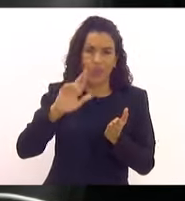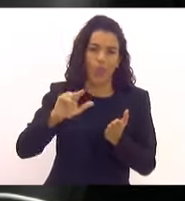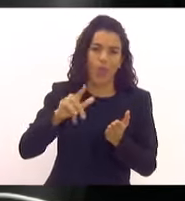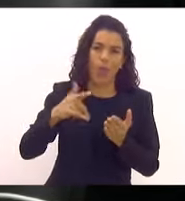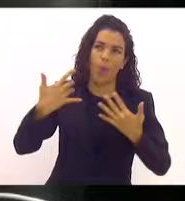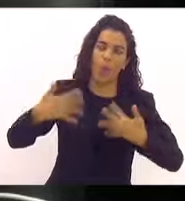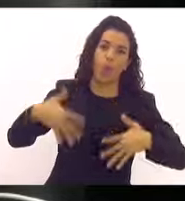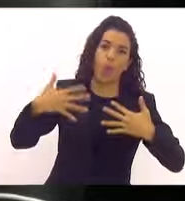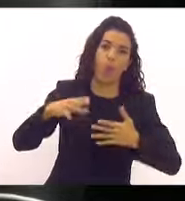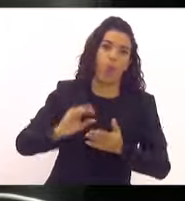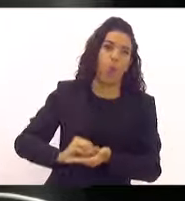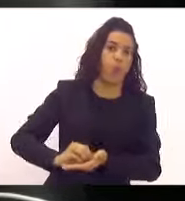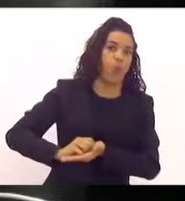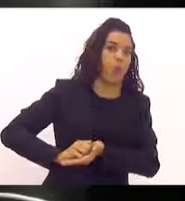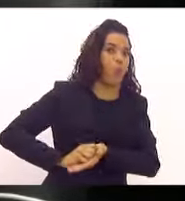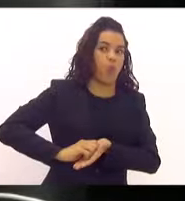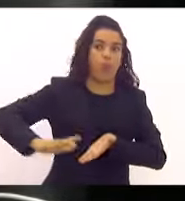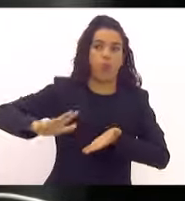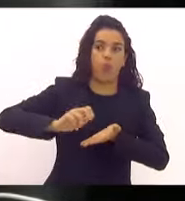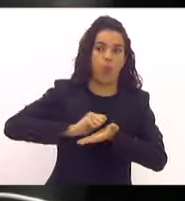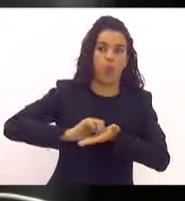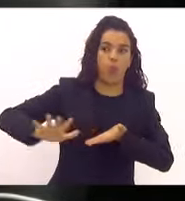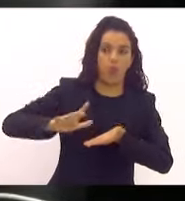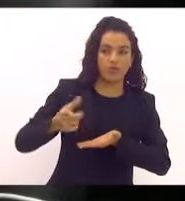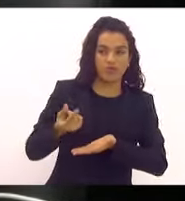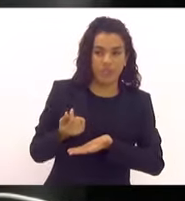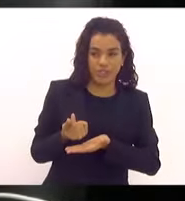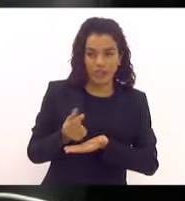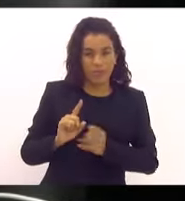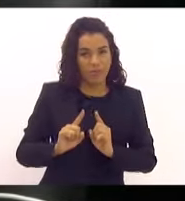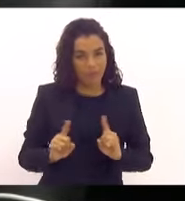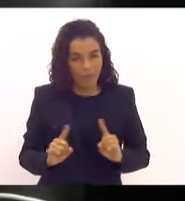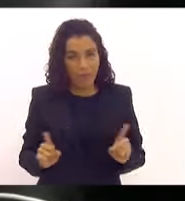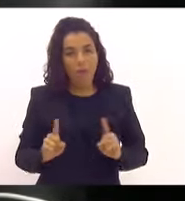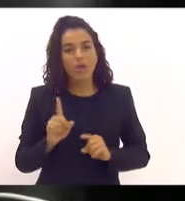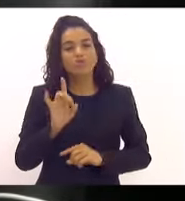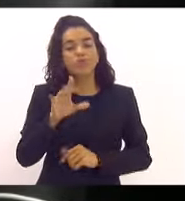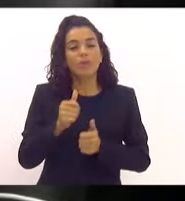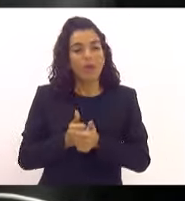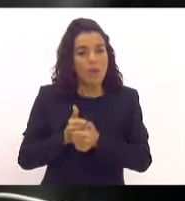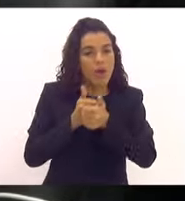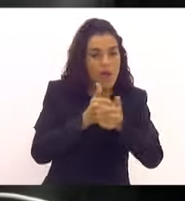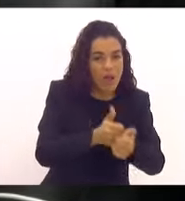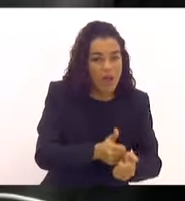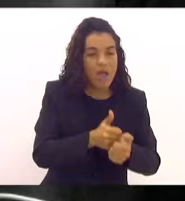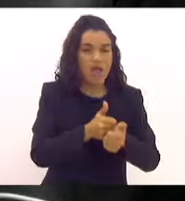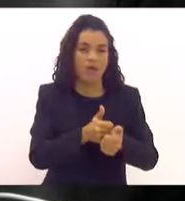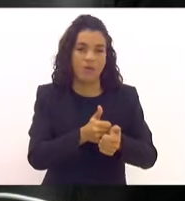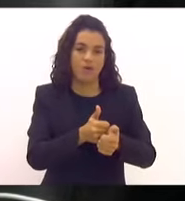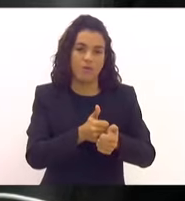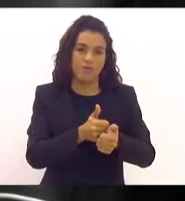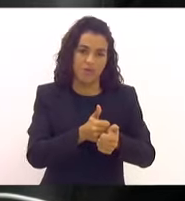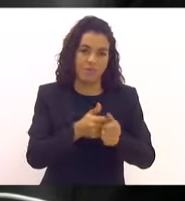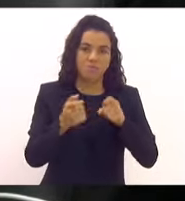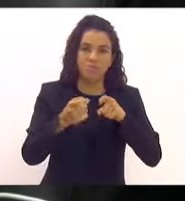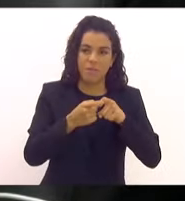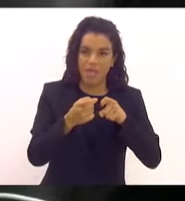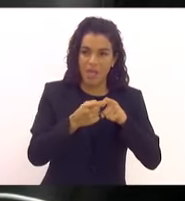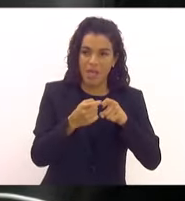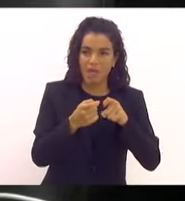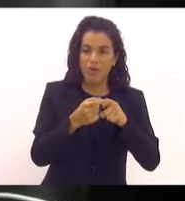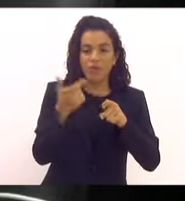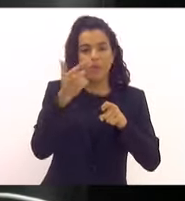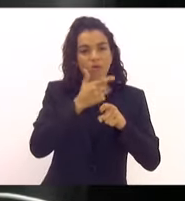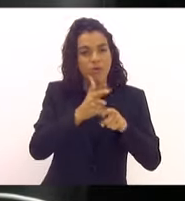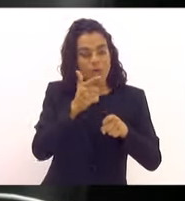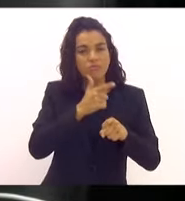vai criar uma despesa e um grande dispêndio. Apenas é para ter ali um acompanhamento, né, médico que